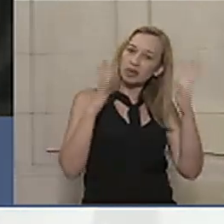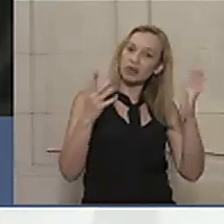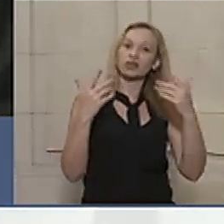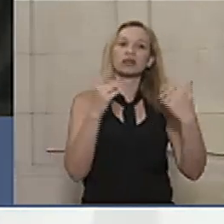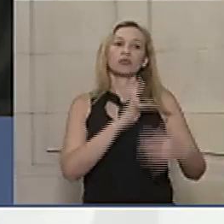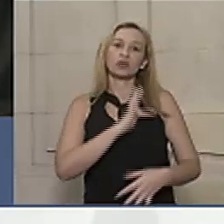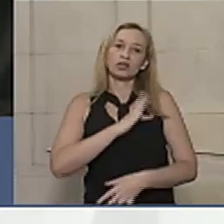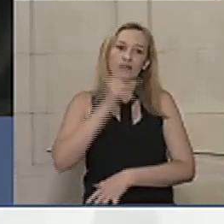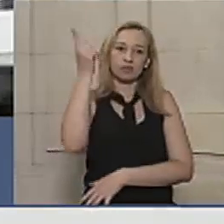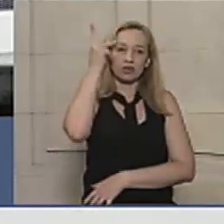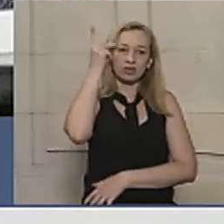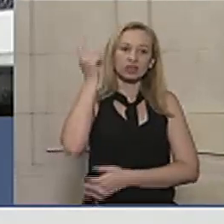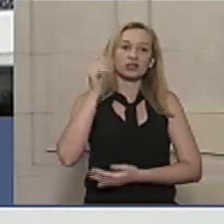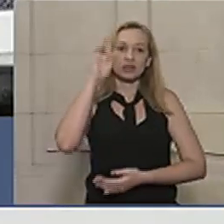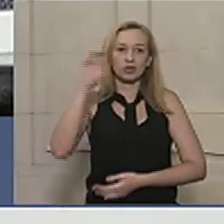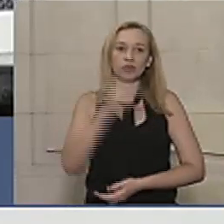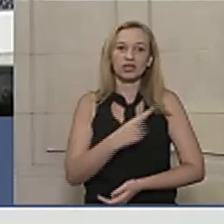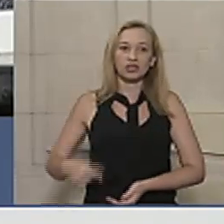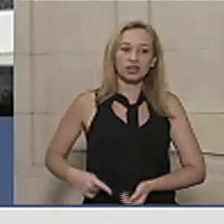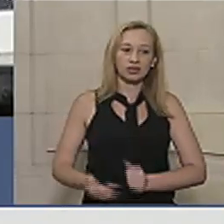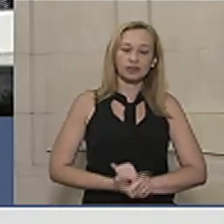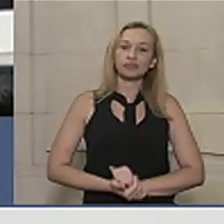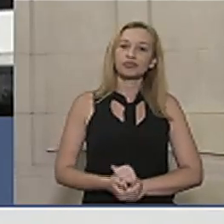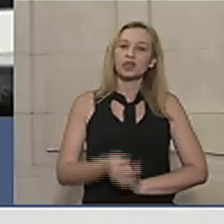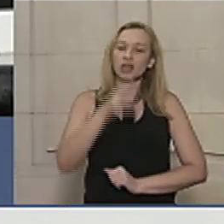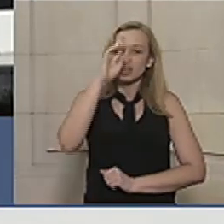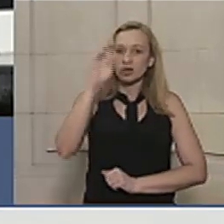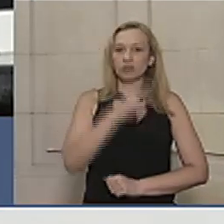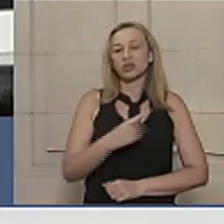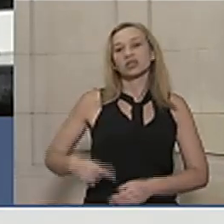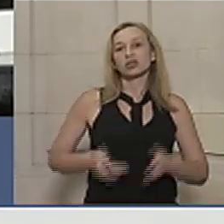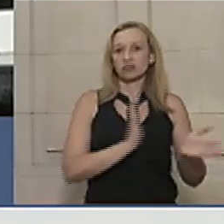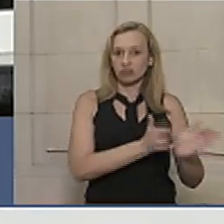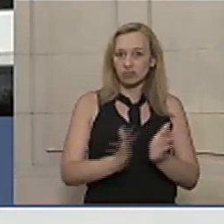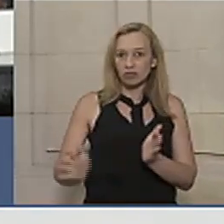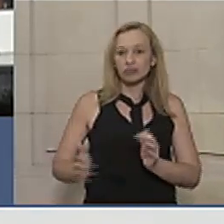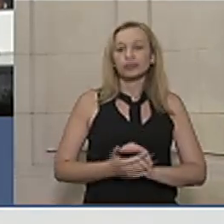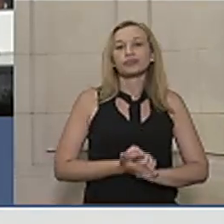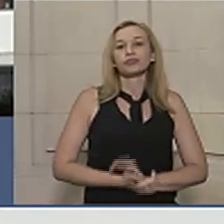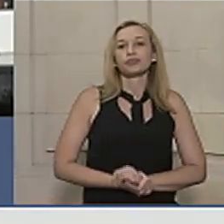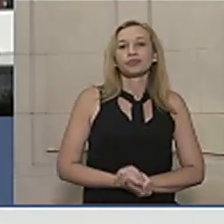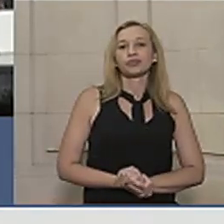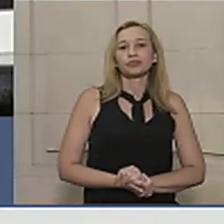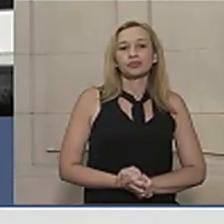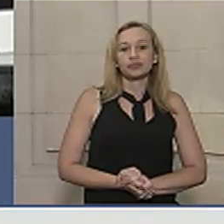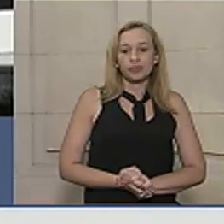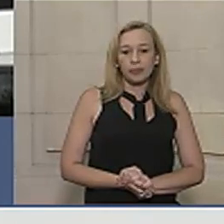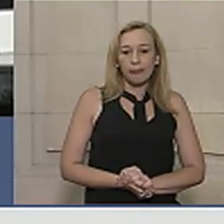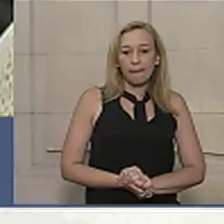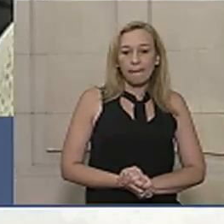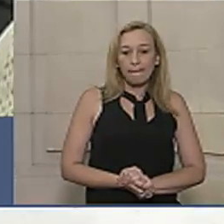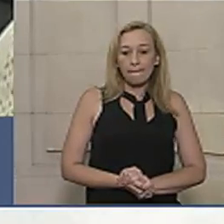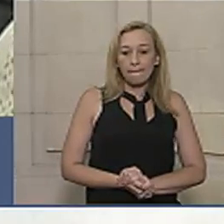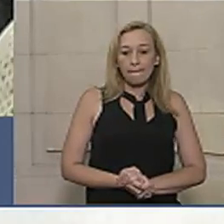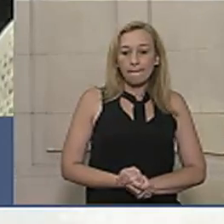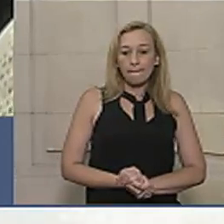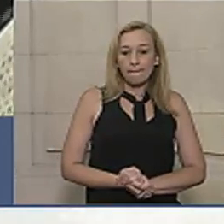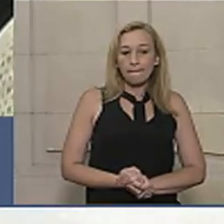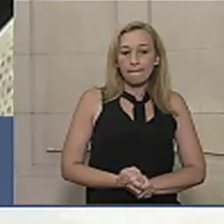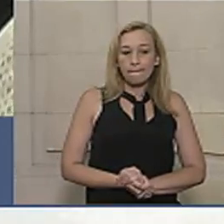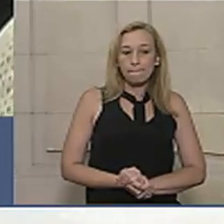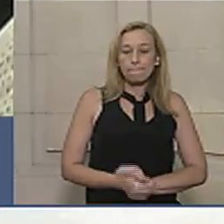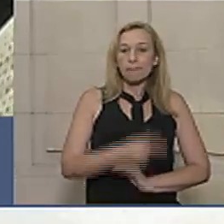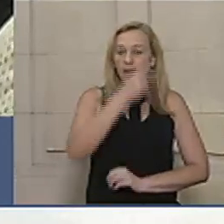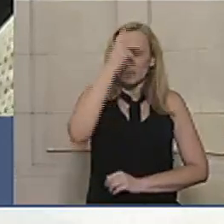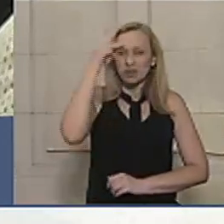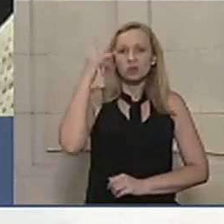Paulistana, presidente. Dá licença. Senhor presidente, questão de ordem. Questão de ordem, deputado Alexandre. O pessoal do